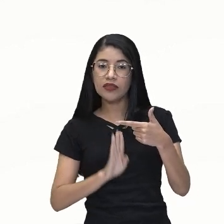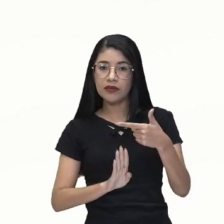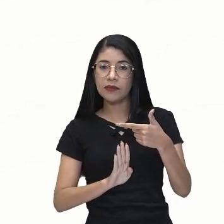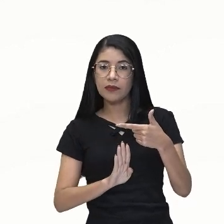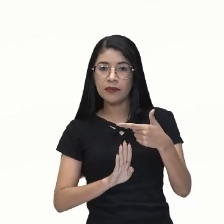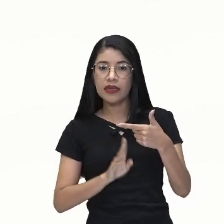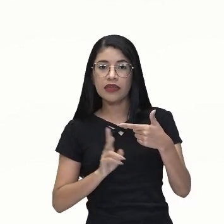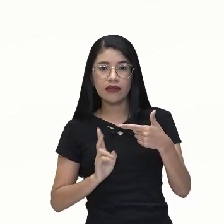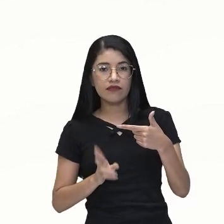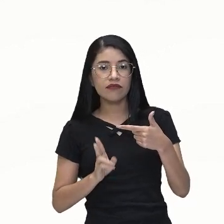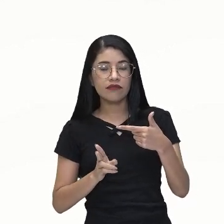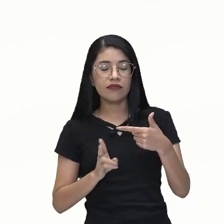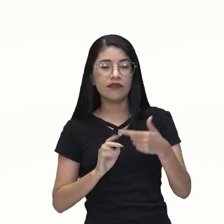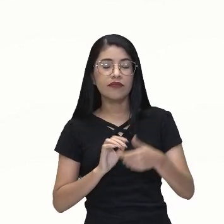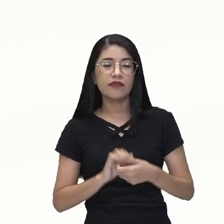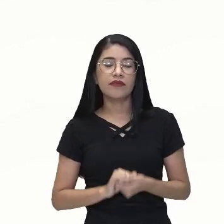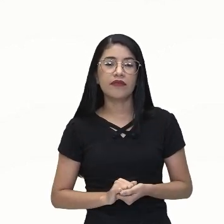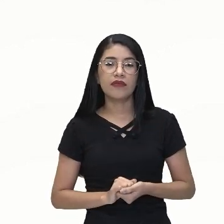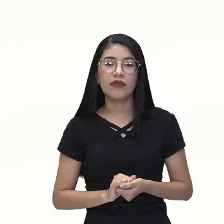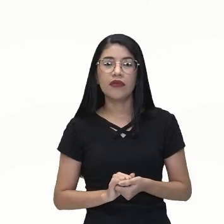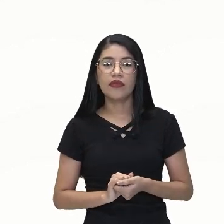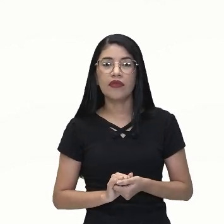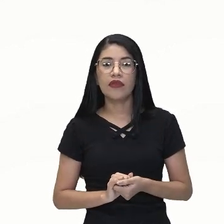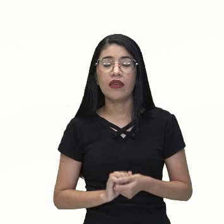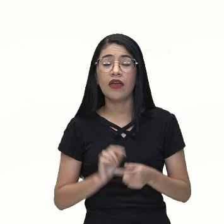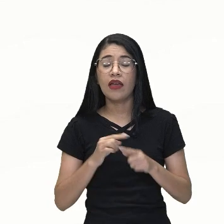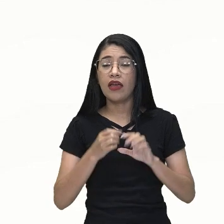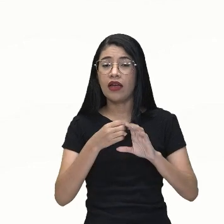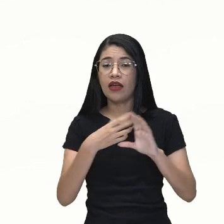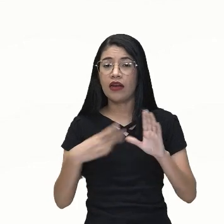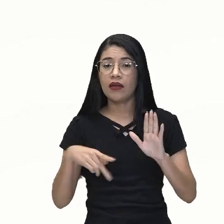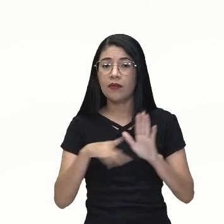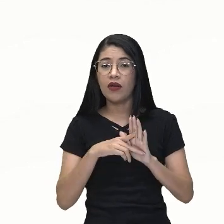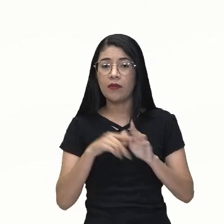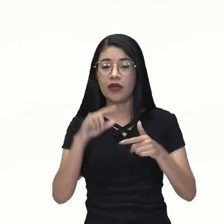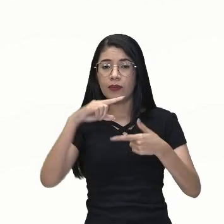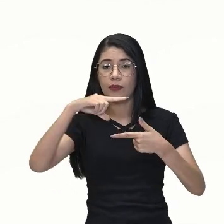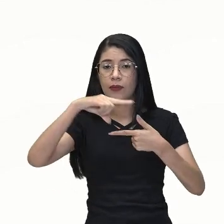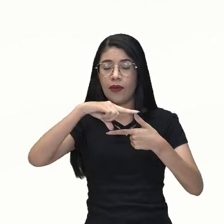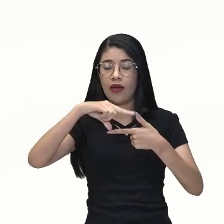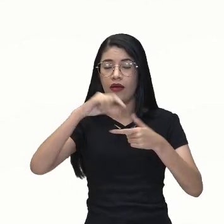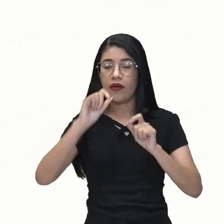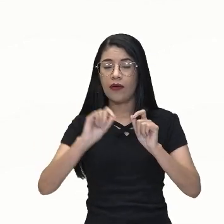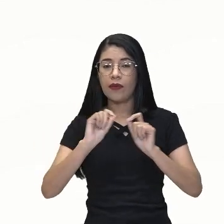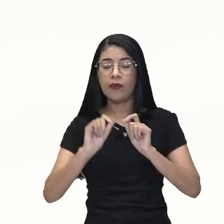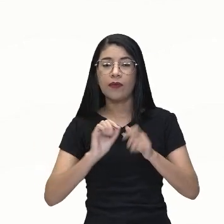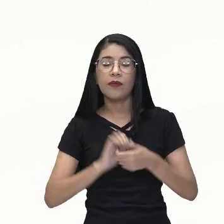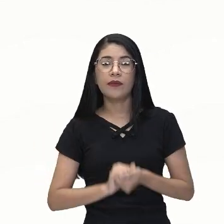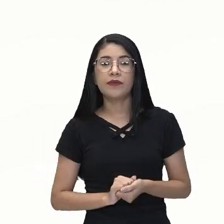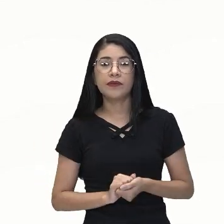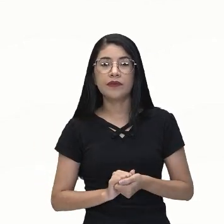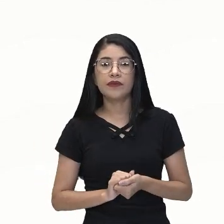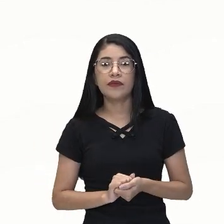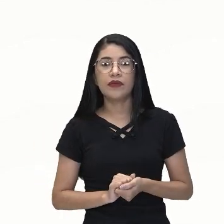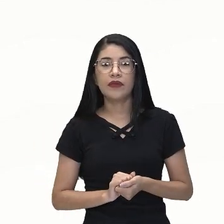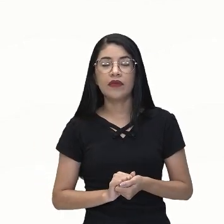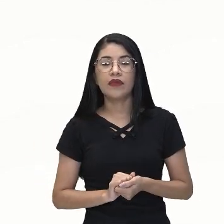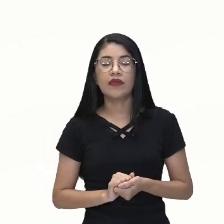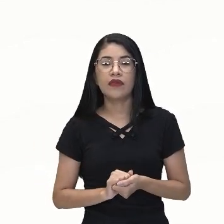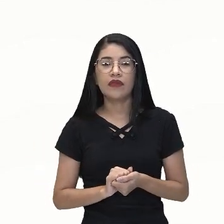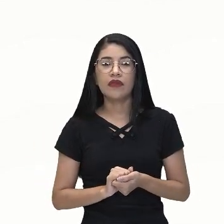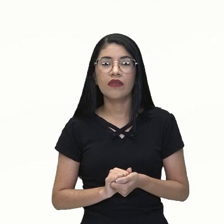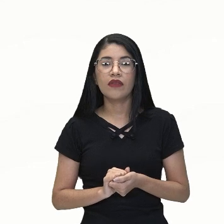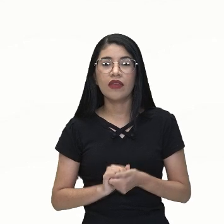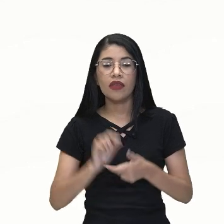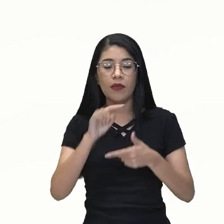lado B. Por quê? Porque uma das características de um quadrilátero é que, principalmente do retângulo, tá? É que